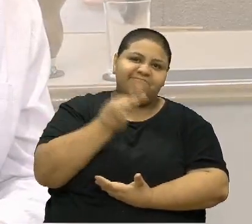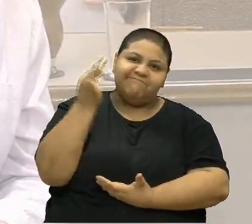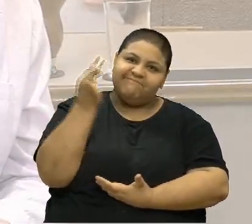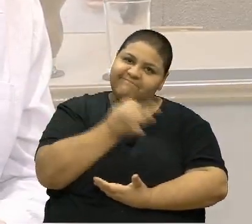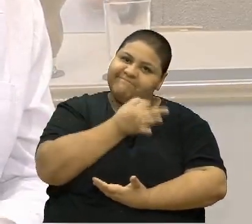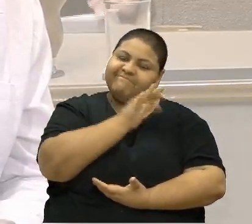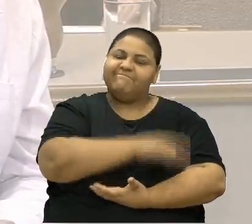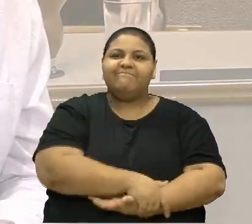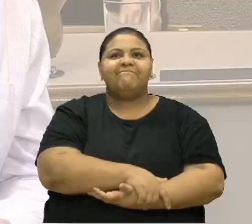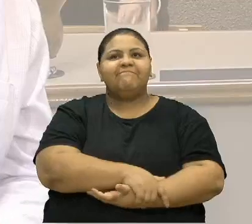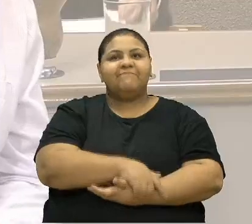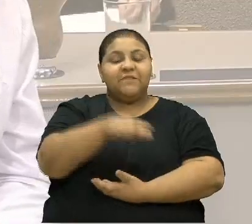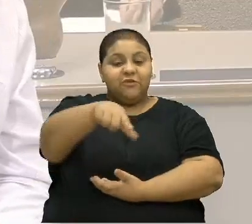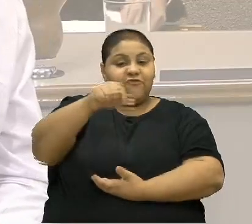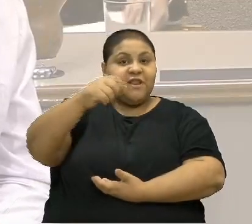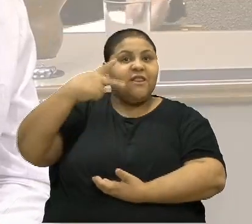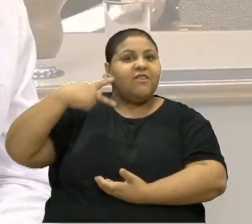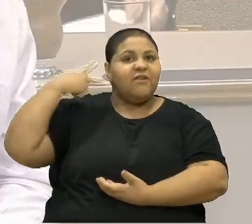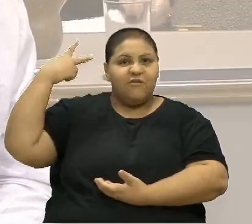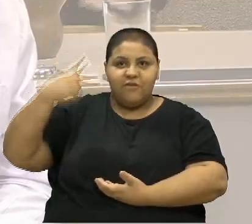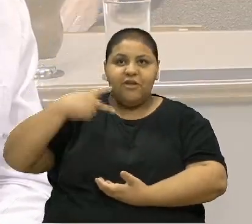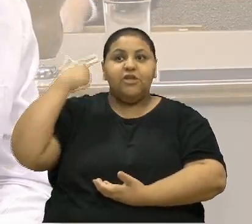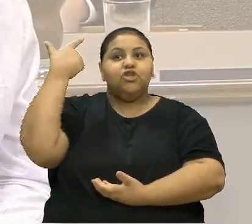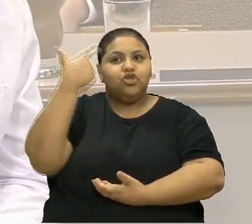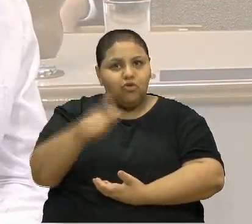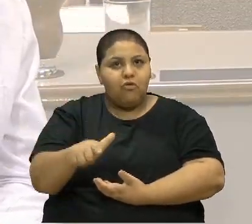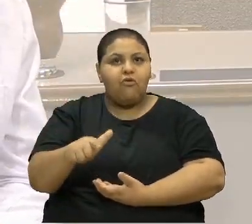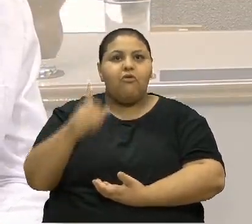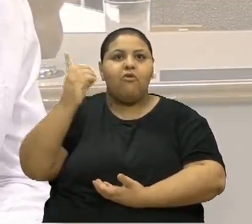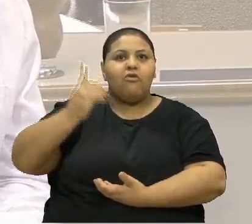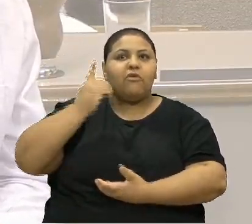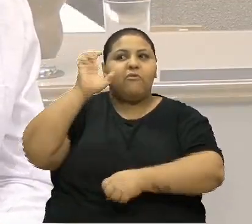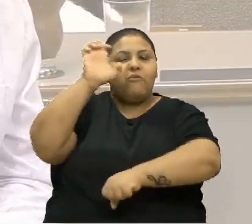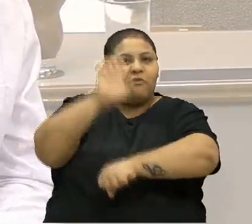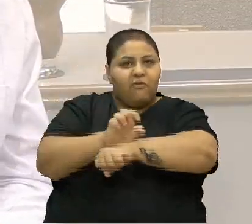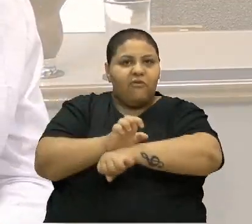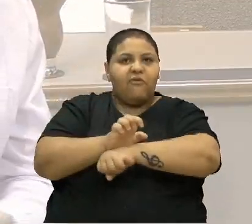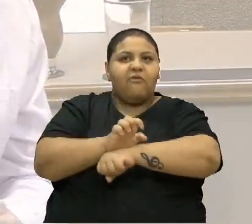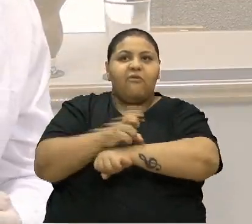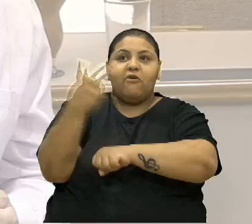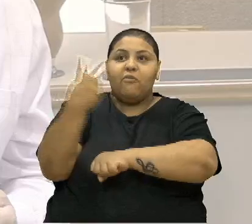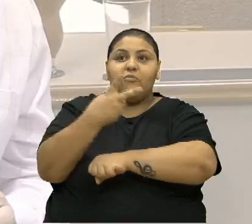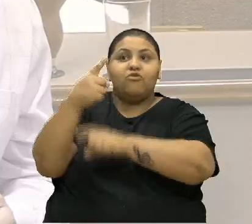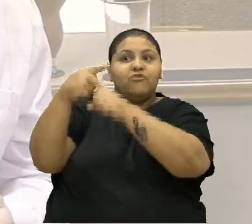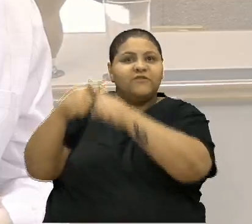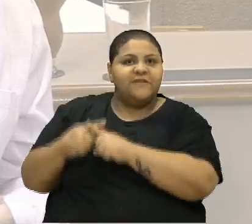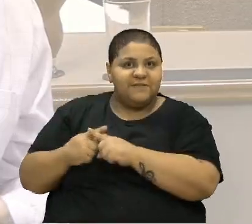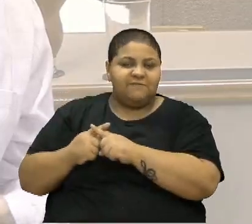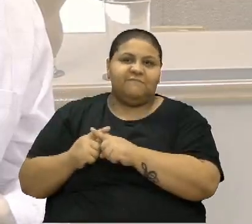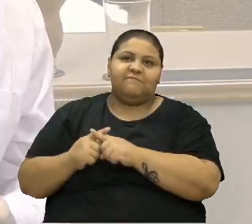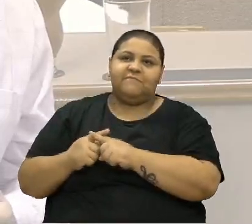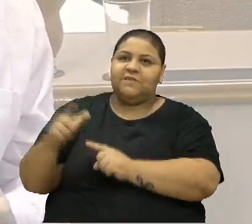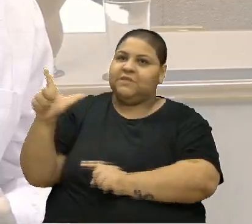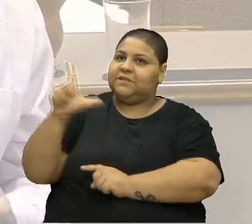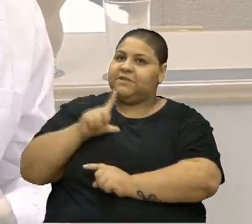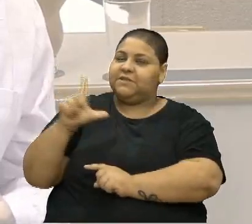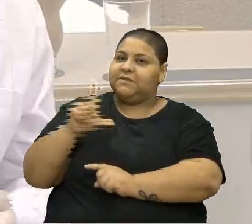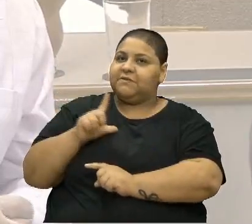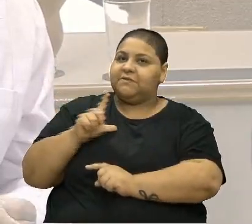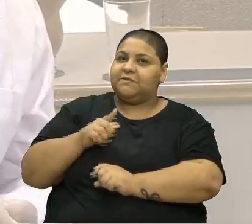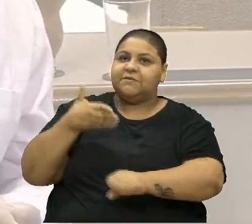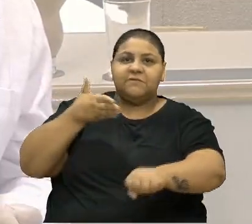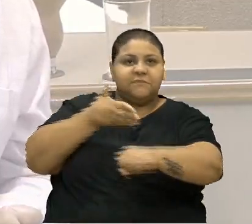Ele foi eleito vereador, reeleito, deputado estadual por 2 vezes, tem uma